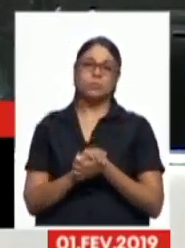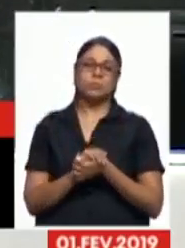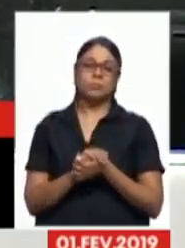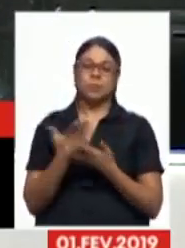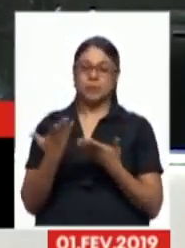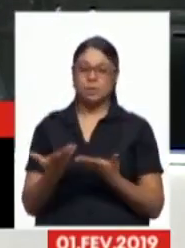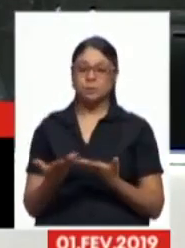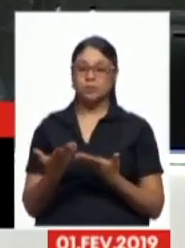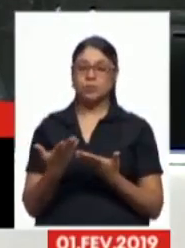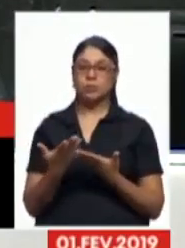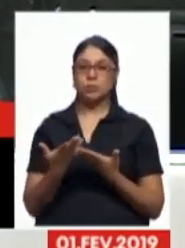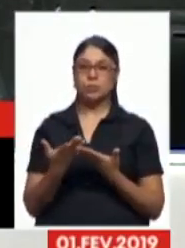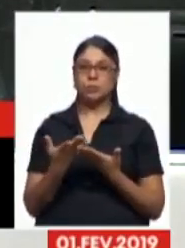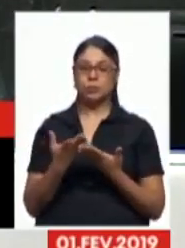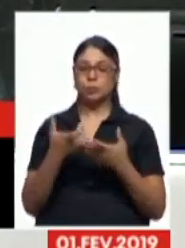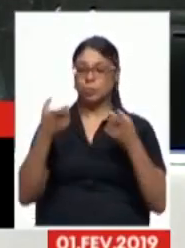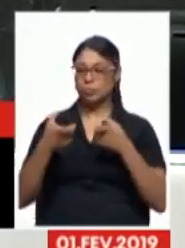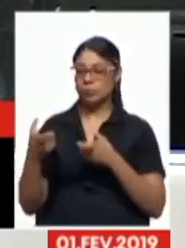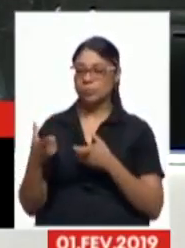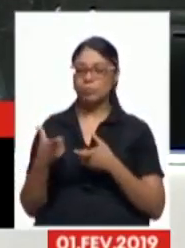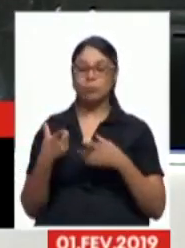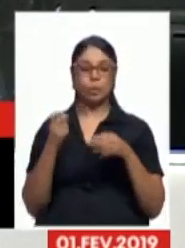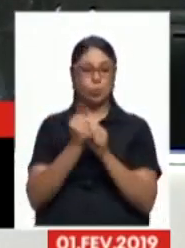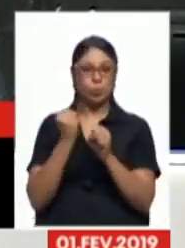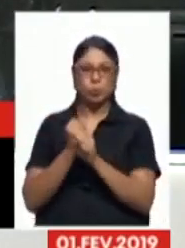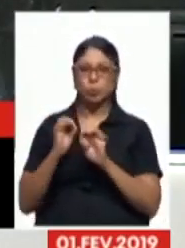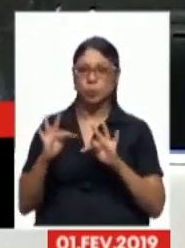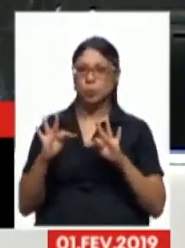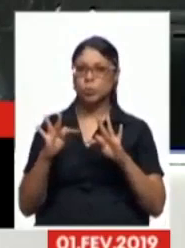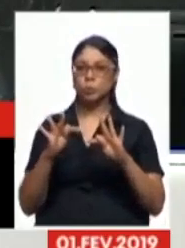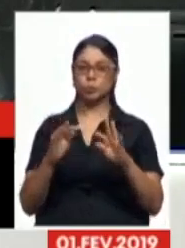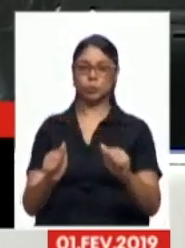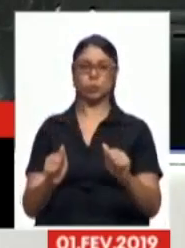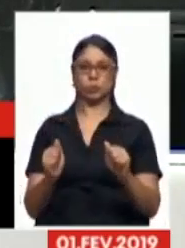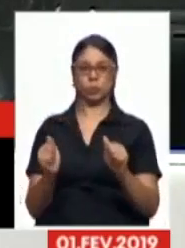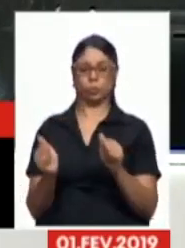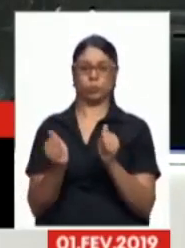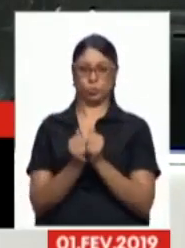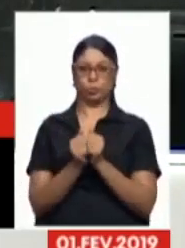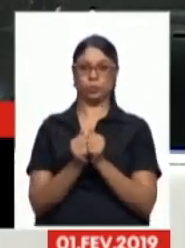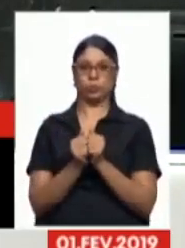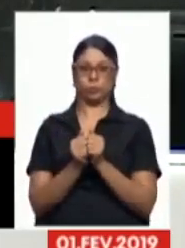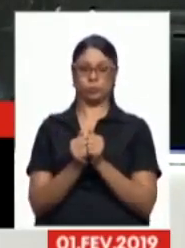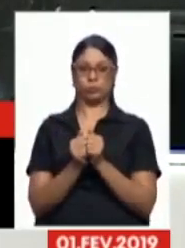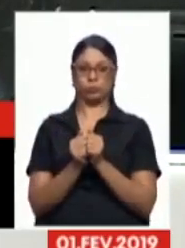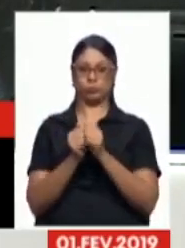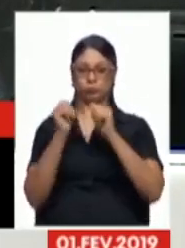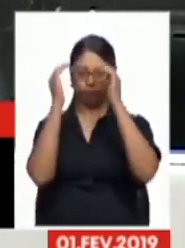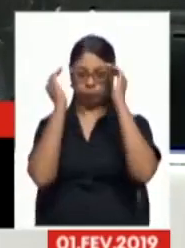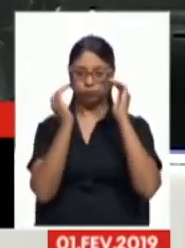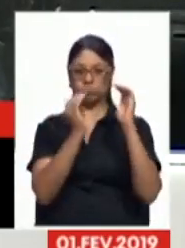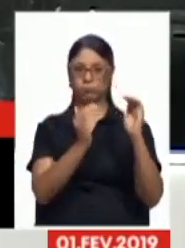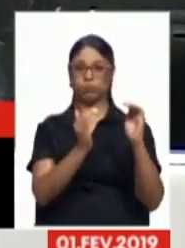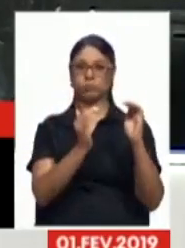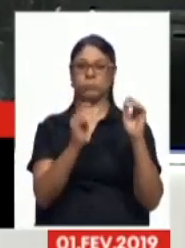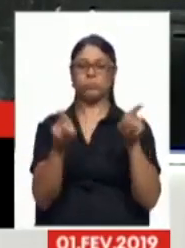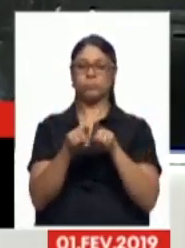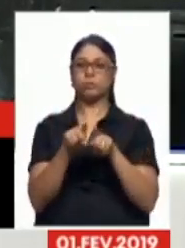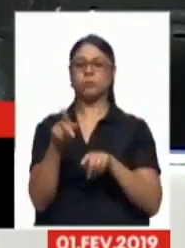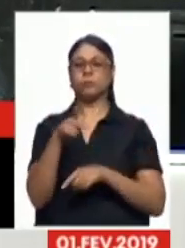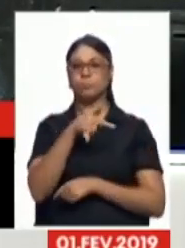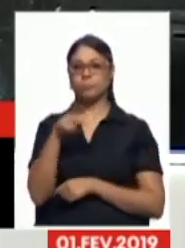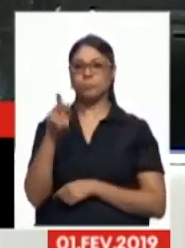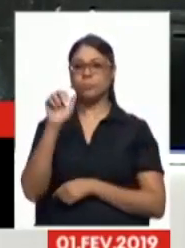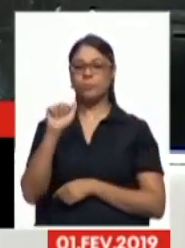obras de construção coletiva, fruto do trabalho de todos os que a elas se dedicam. Ao presidente